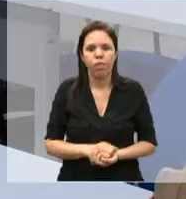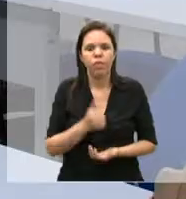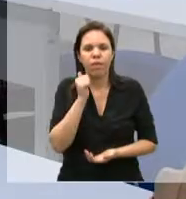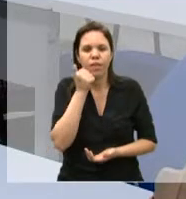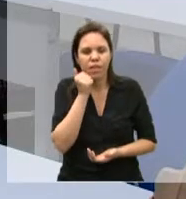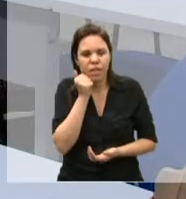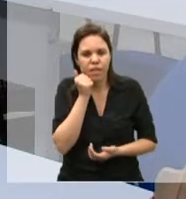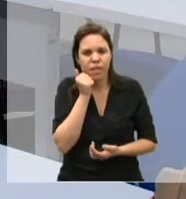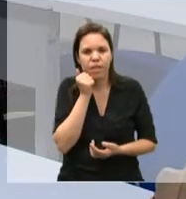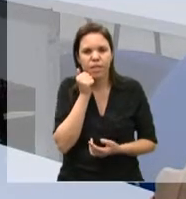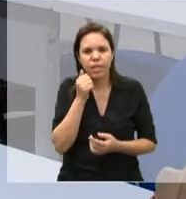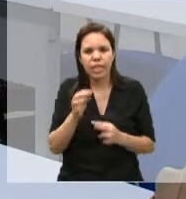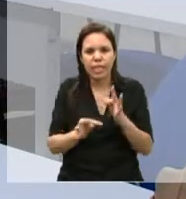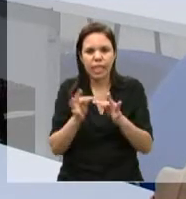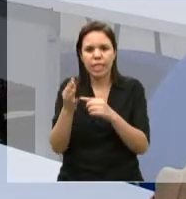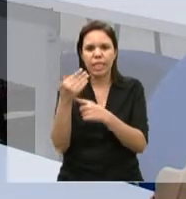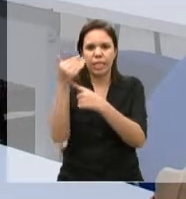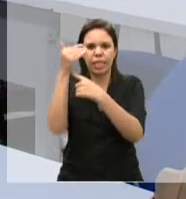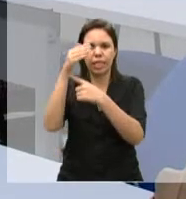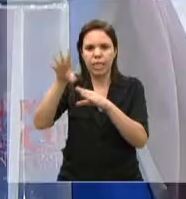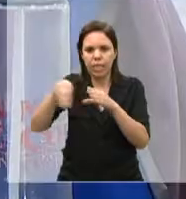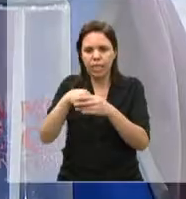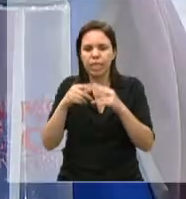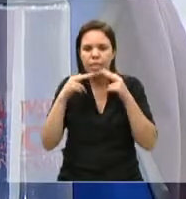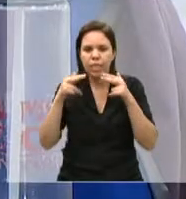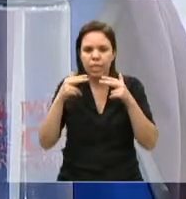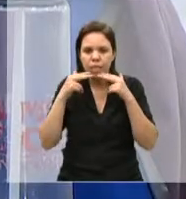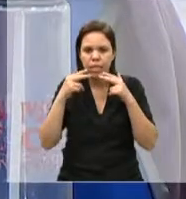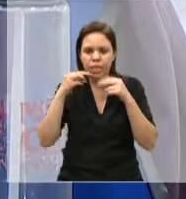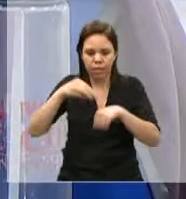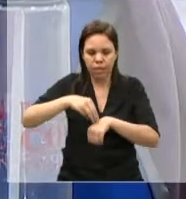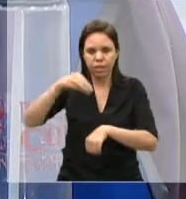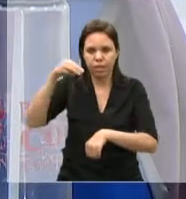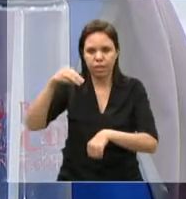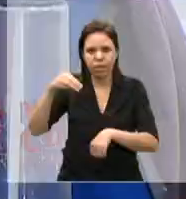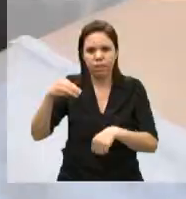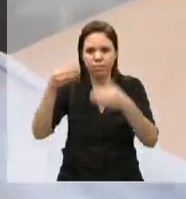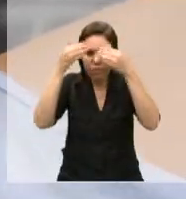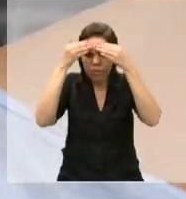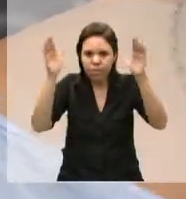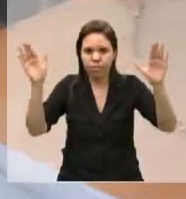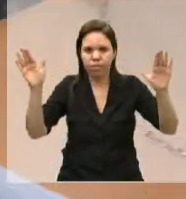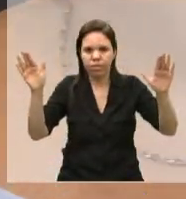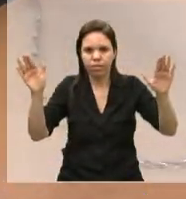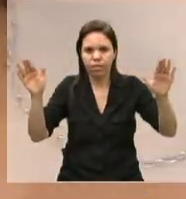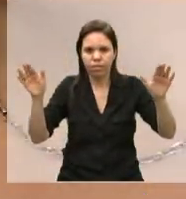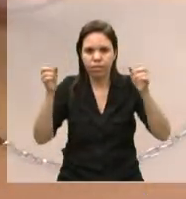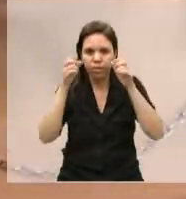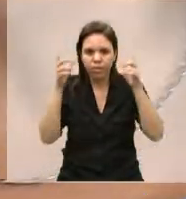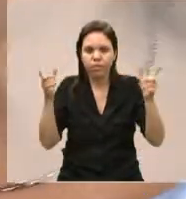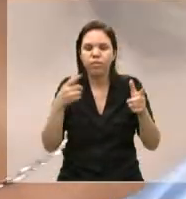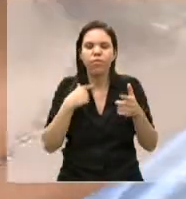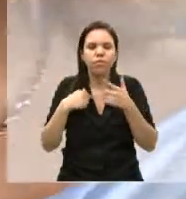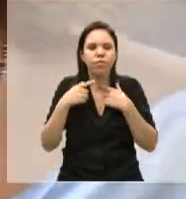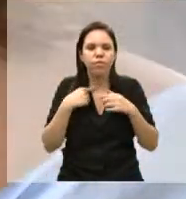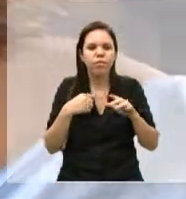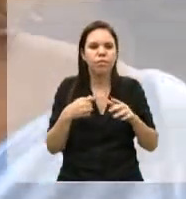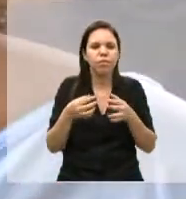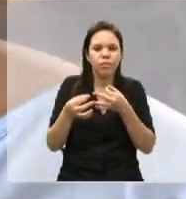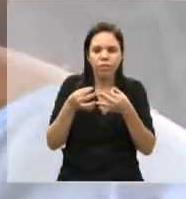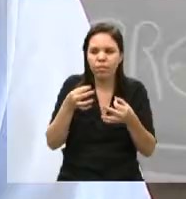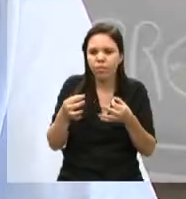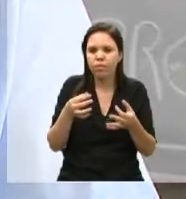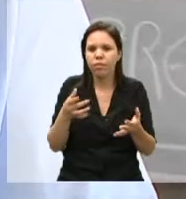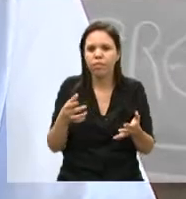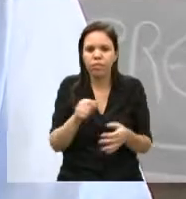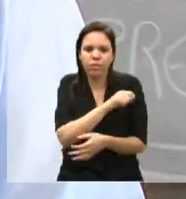Ciência, tecnologia e inovação. O mestrado abre a mente e desperta o olhar crítico dos